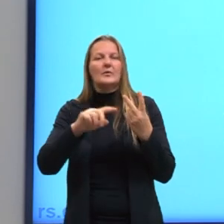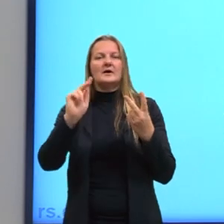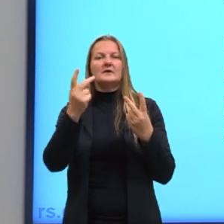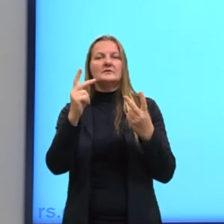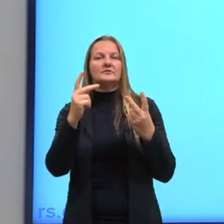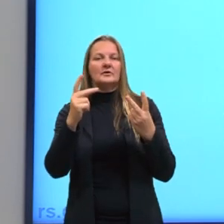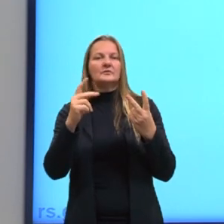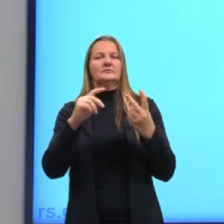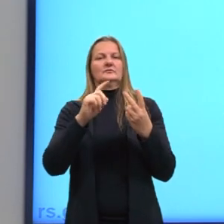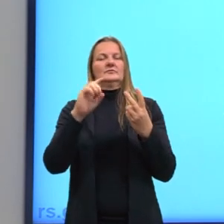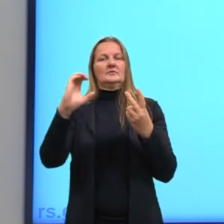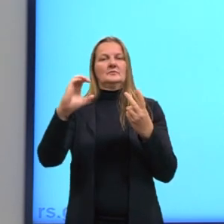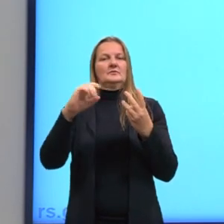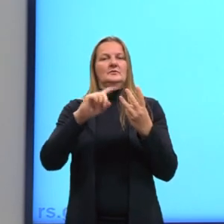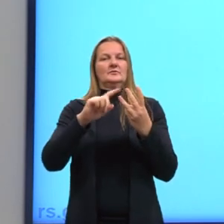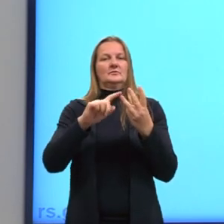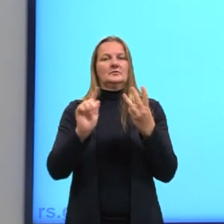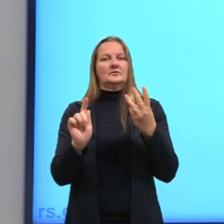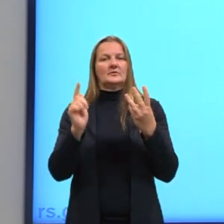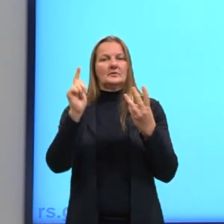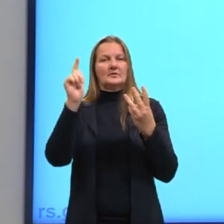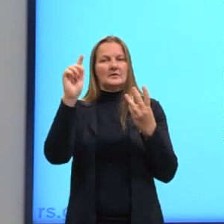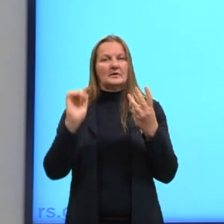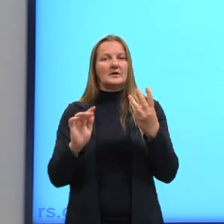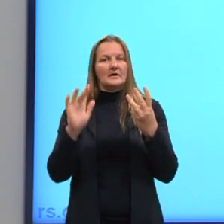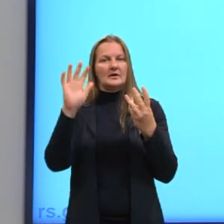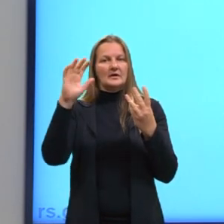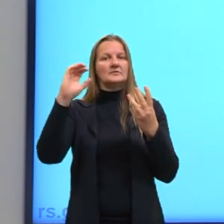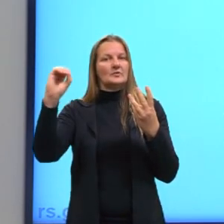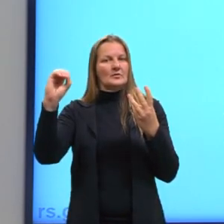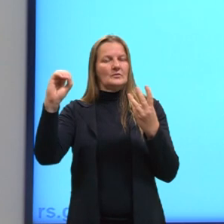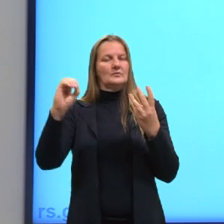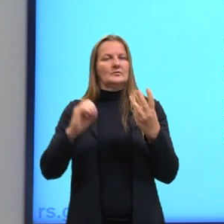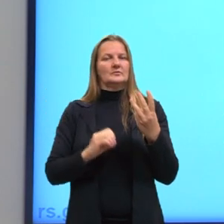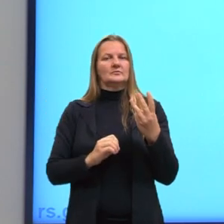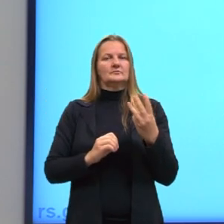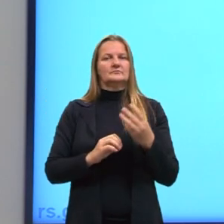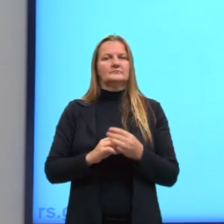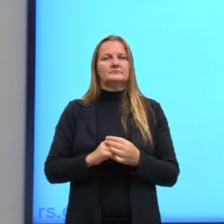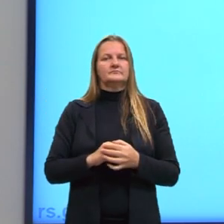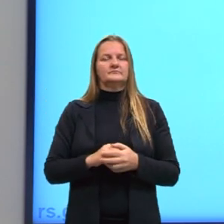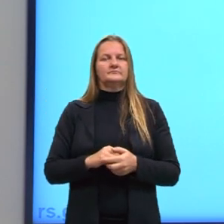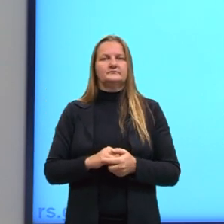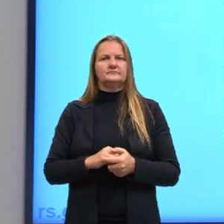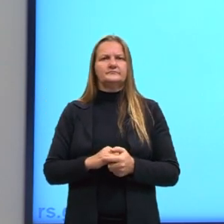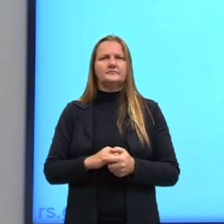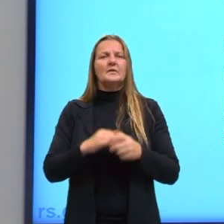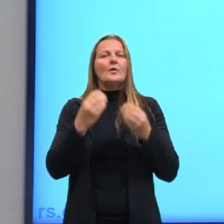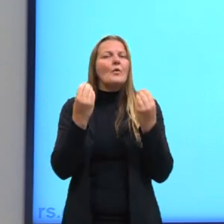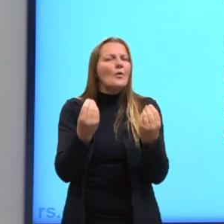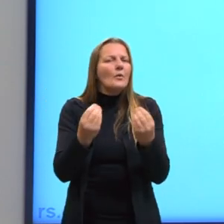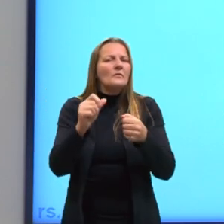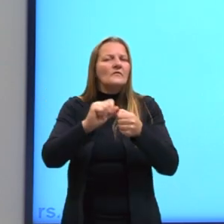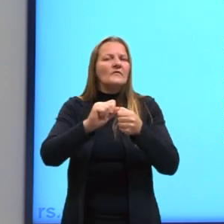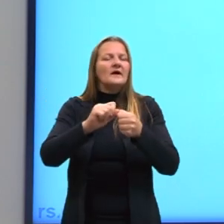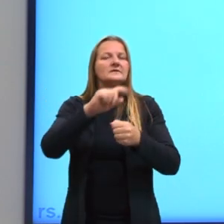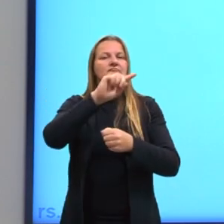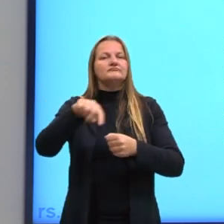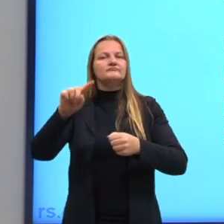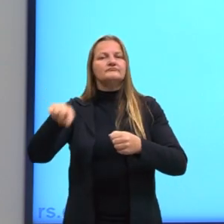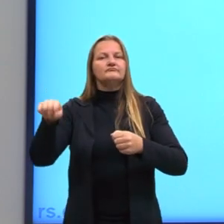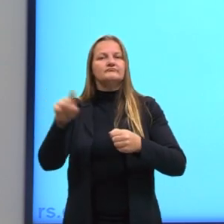de carbono eu tenho gás hidrogênio hidrogênio o gênio das hidrogênio eu quero Então como que eu posso fazer para